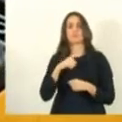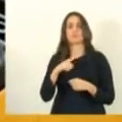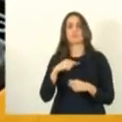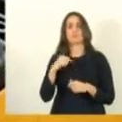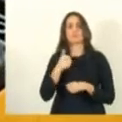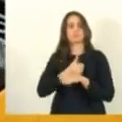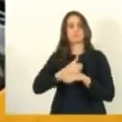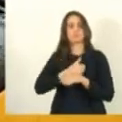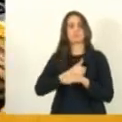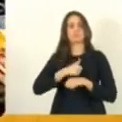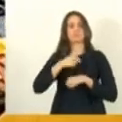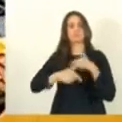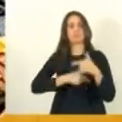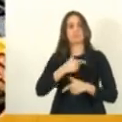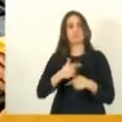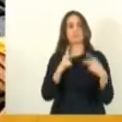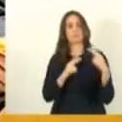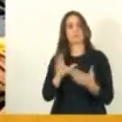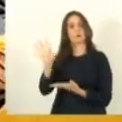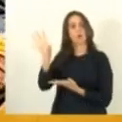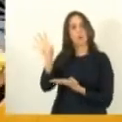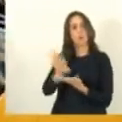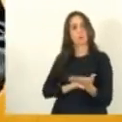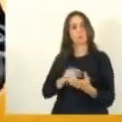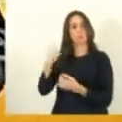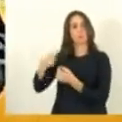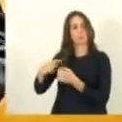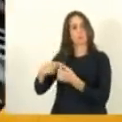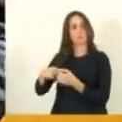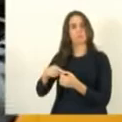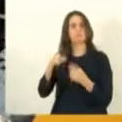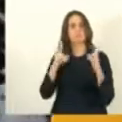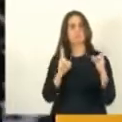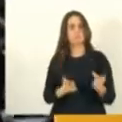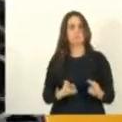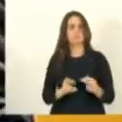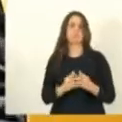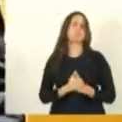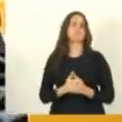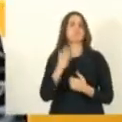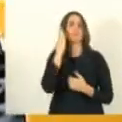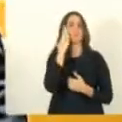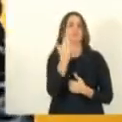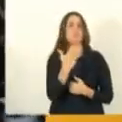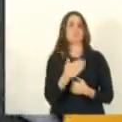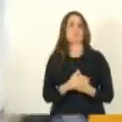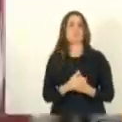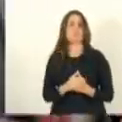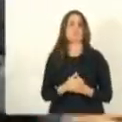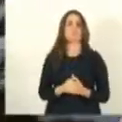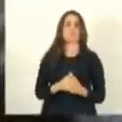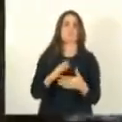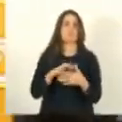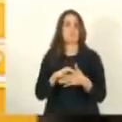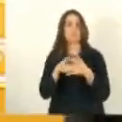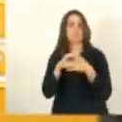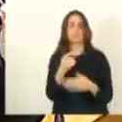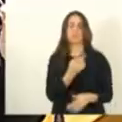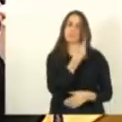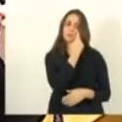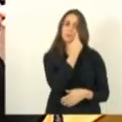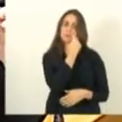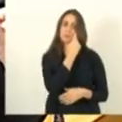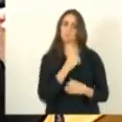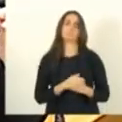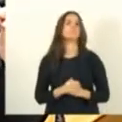maestria. Então, eu acho que o governo poderia copiar desse município e fazer a mesma coisa. Obrigado, presidente. Ouço o líder do governo agora. Senhor